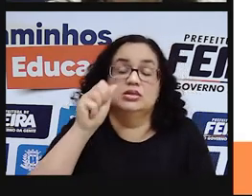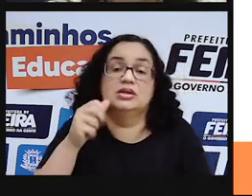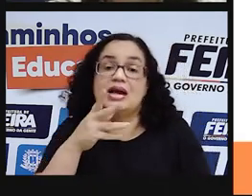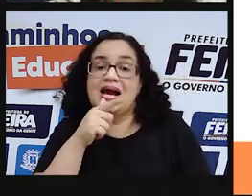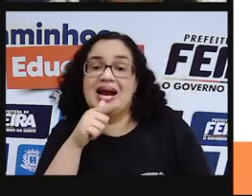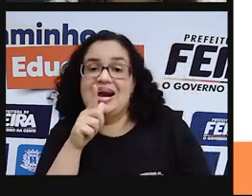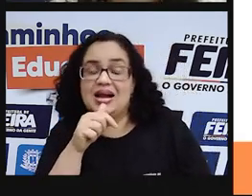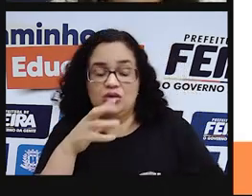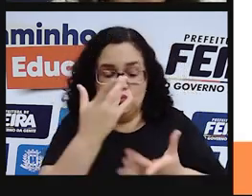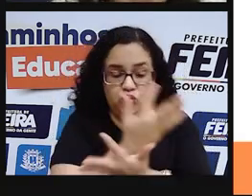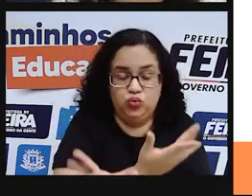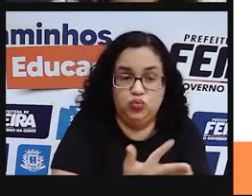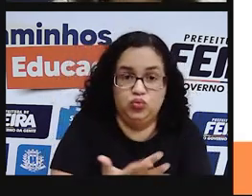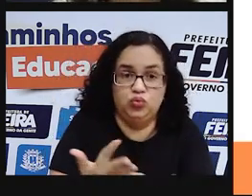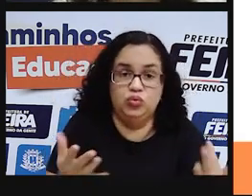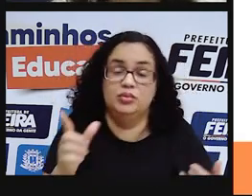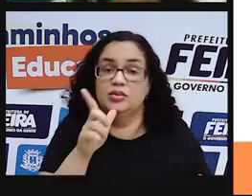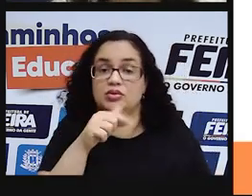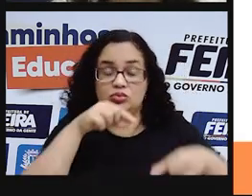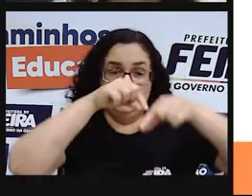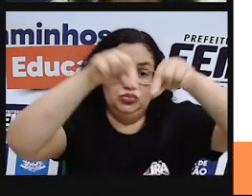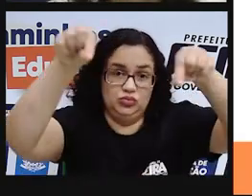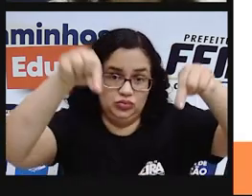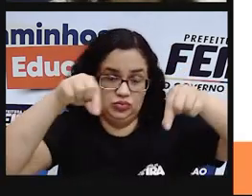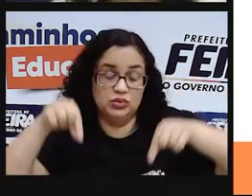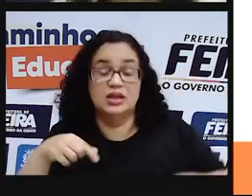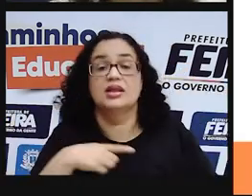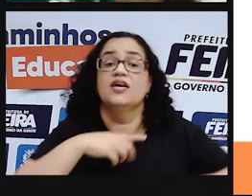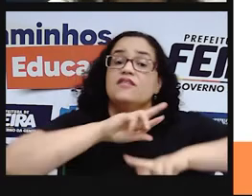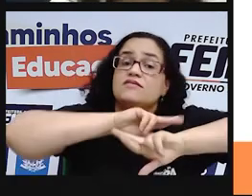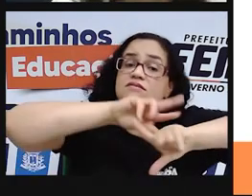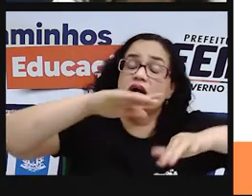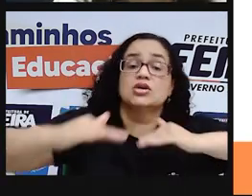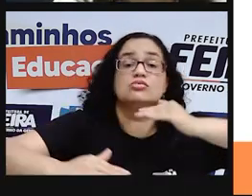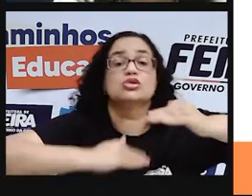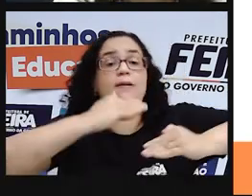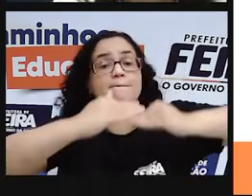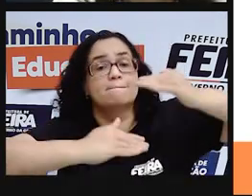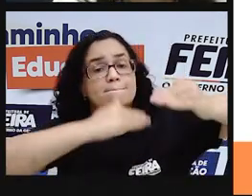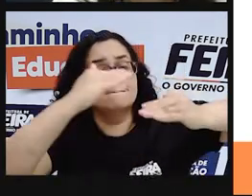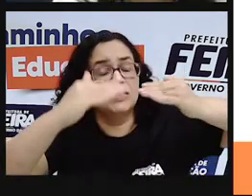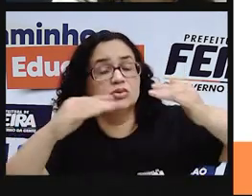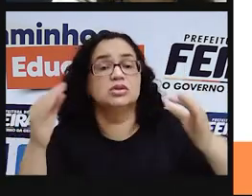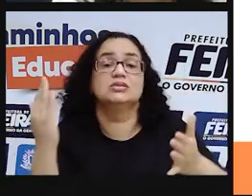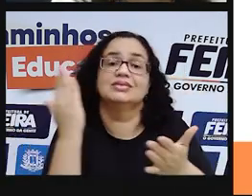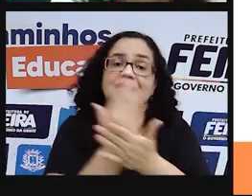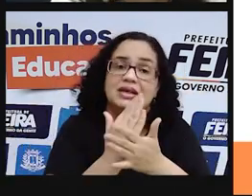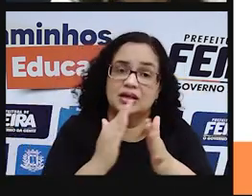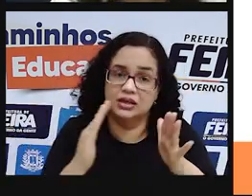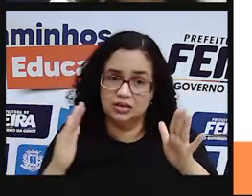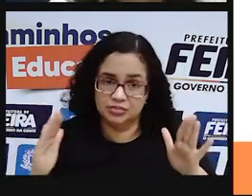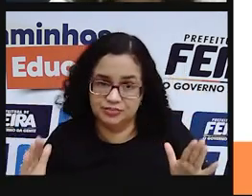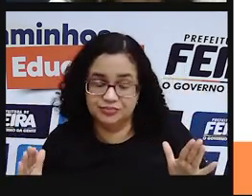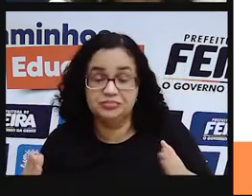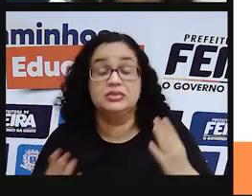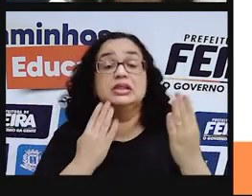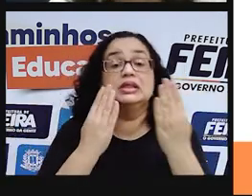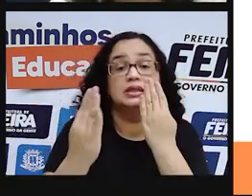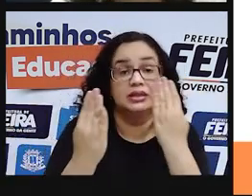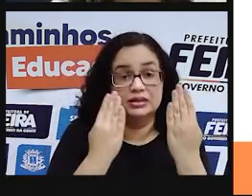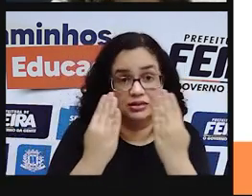que não aconteça o assoreamento da Lagoa então Existem muitos processos de destruição que estão